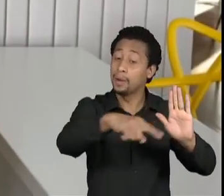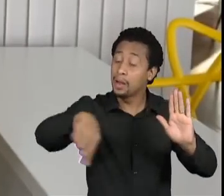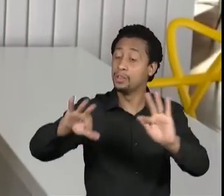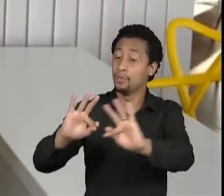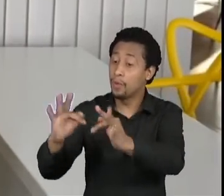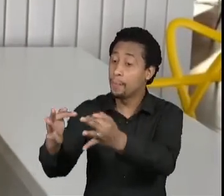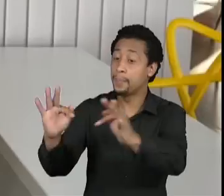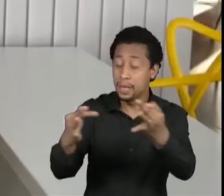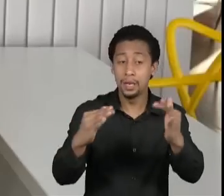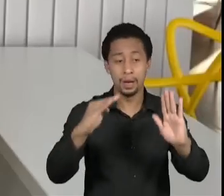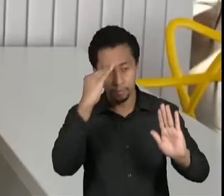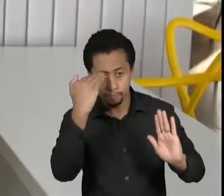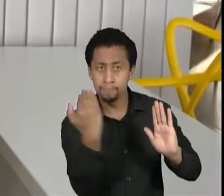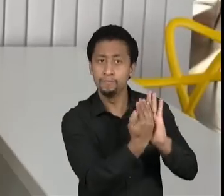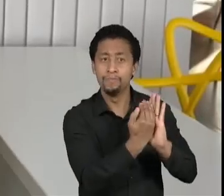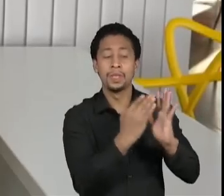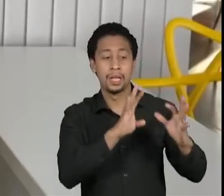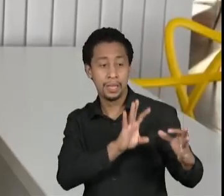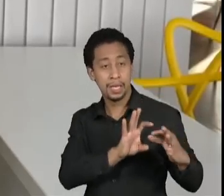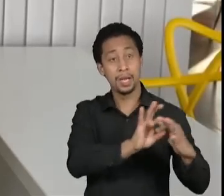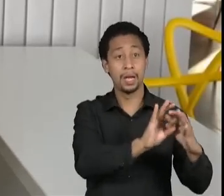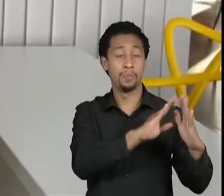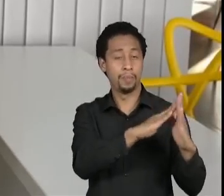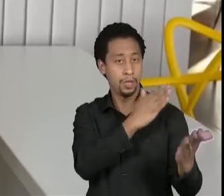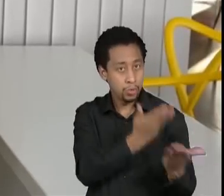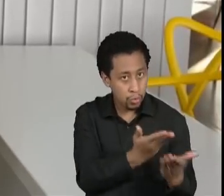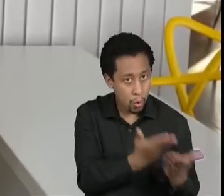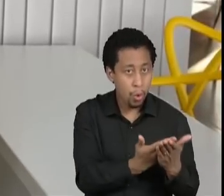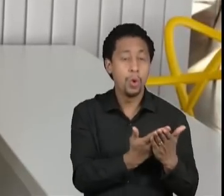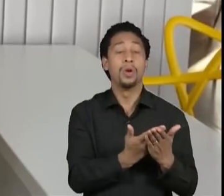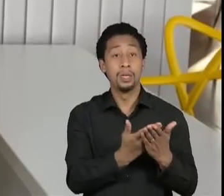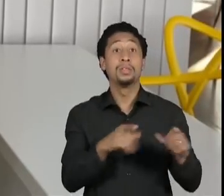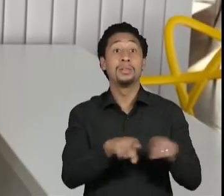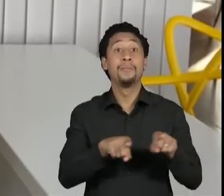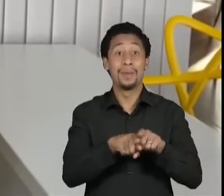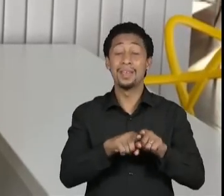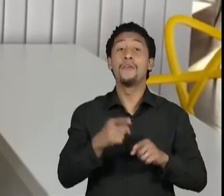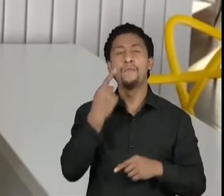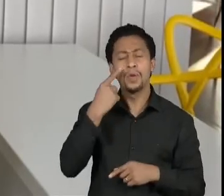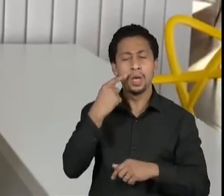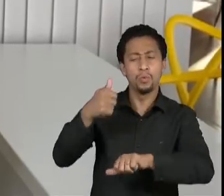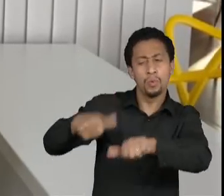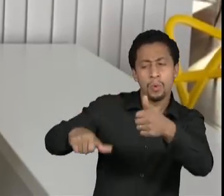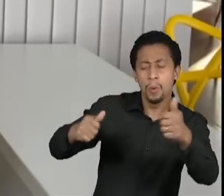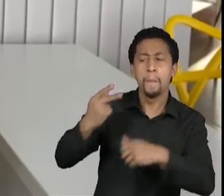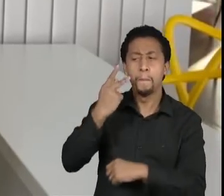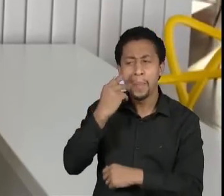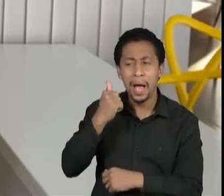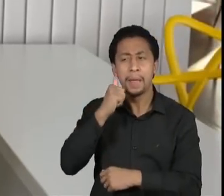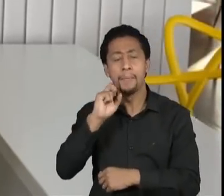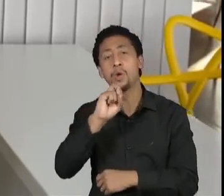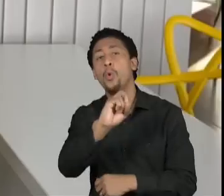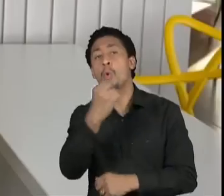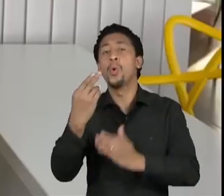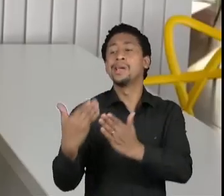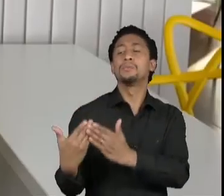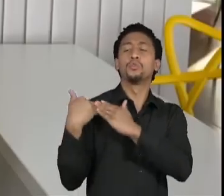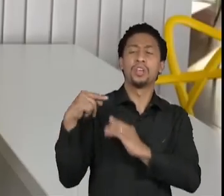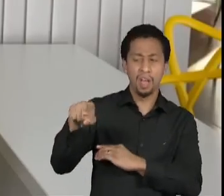escolas, a instituições, trazendo uma formação mínima aos pais ou responsáveis, fazendo com que essas crianças